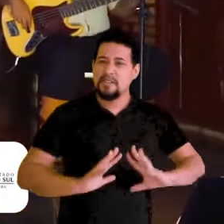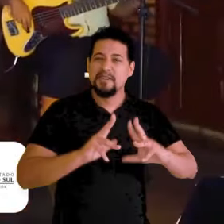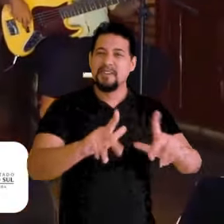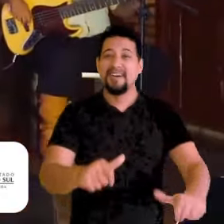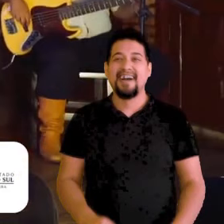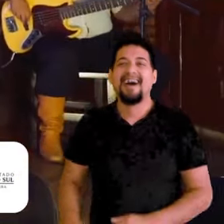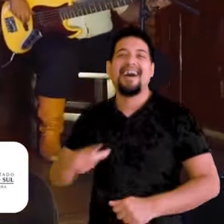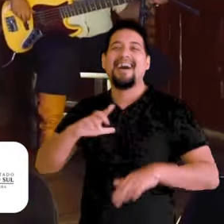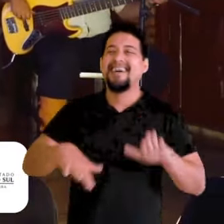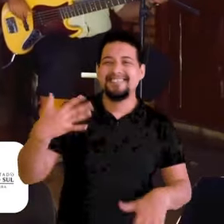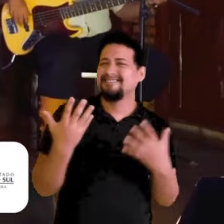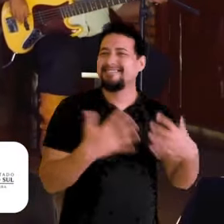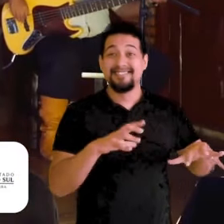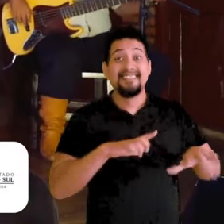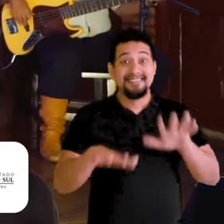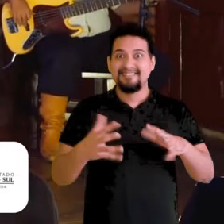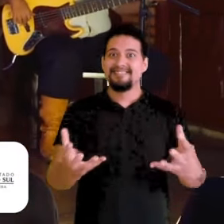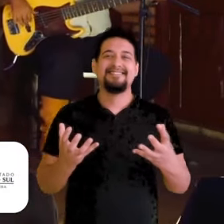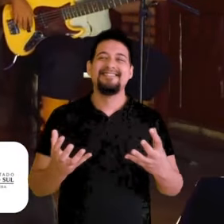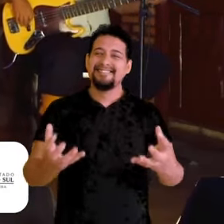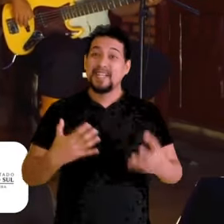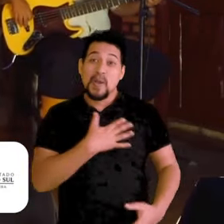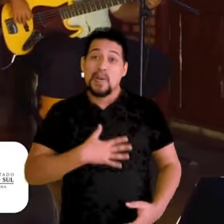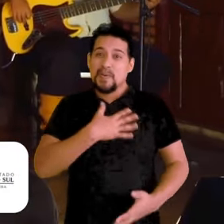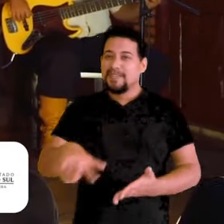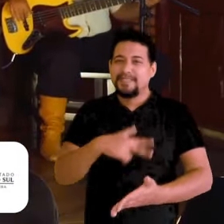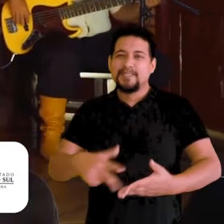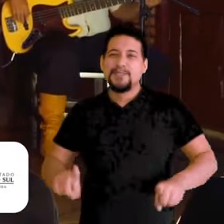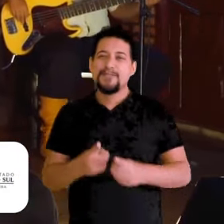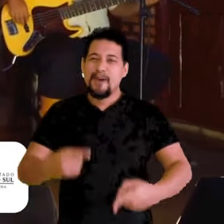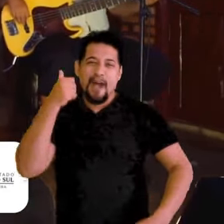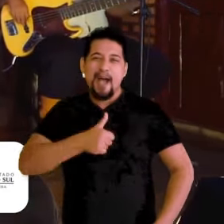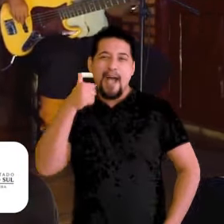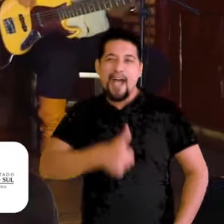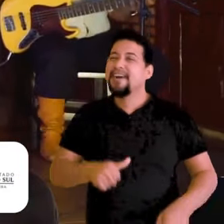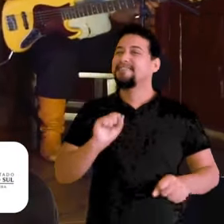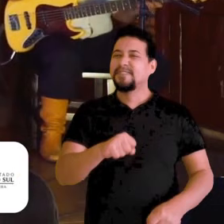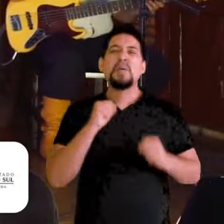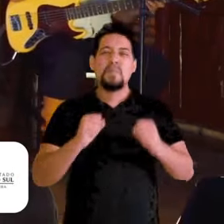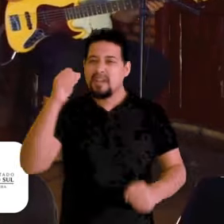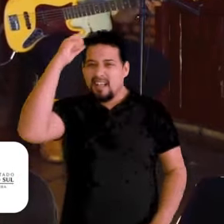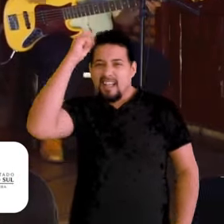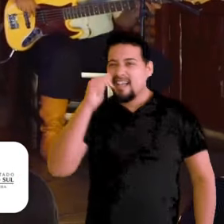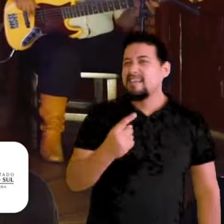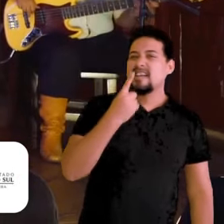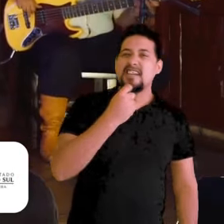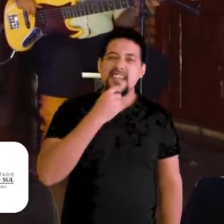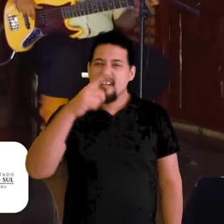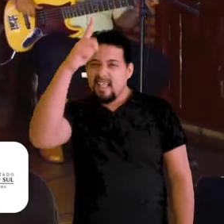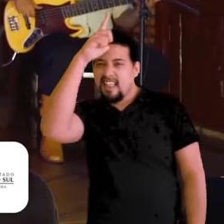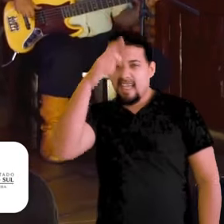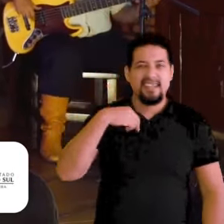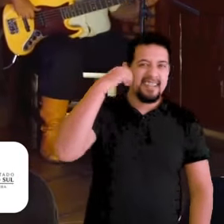não quiser. Tem quem não queira, mas tem quem quer, gosto de dança de churrasco e de mulher. Pode ser ruiva, loira